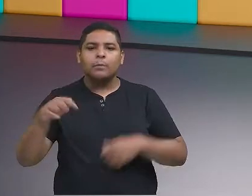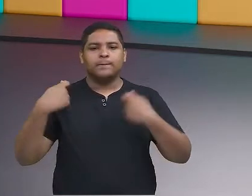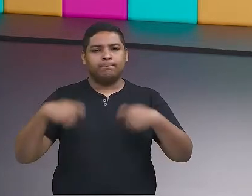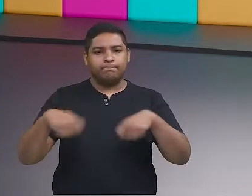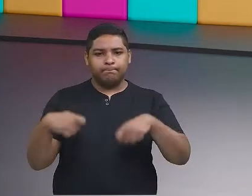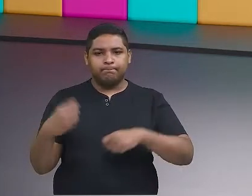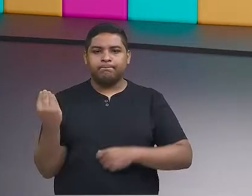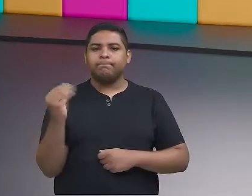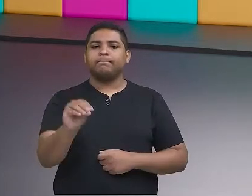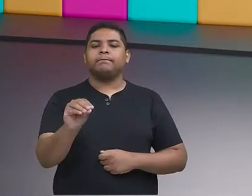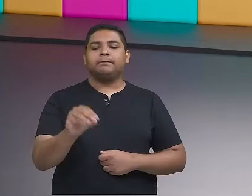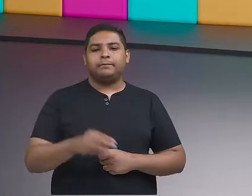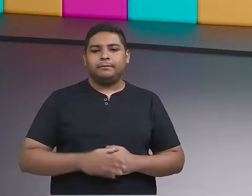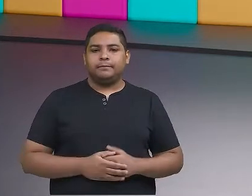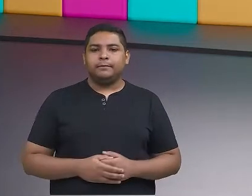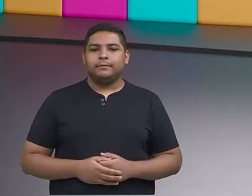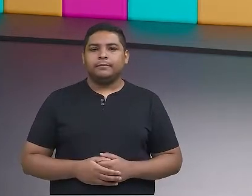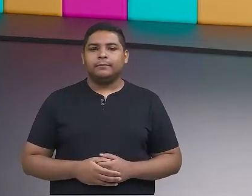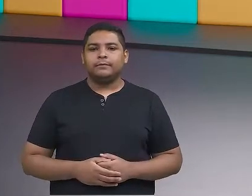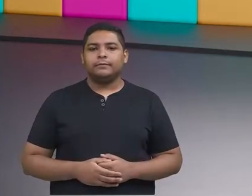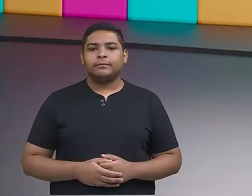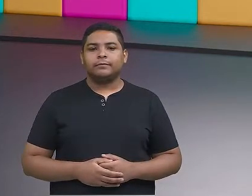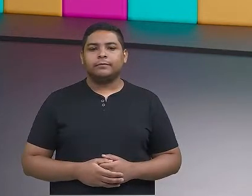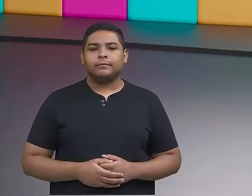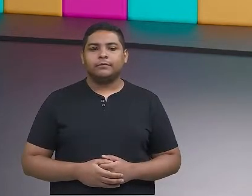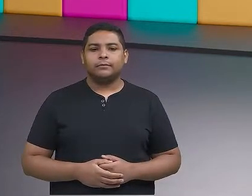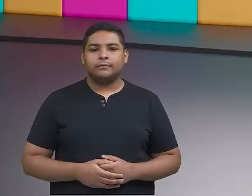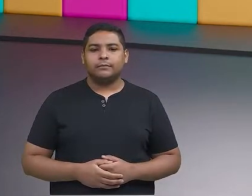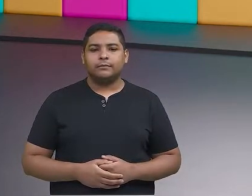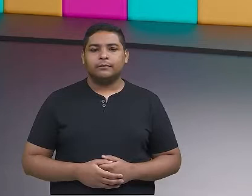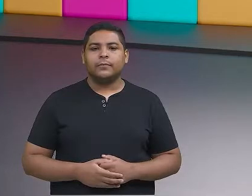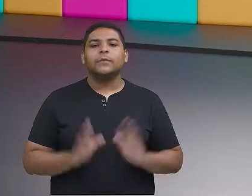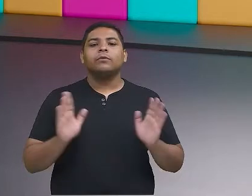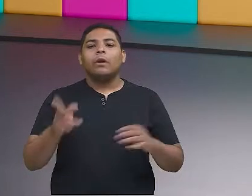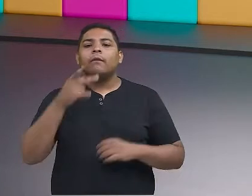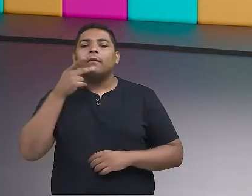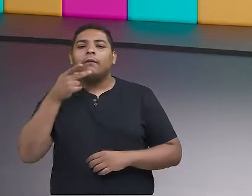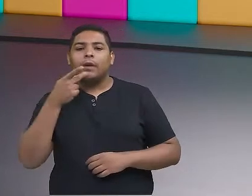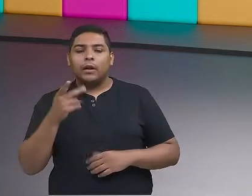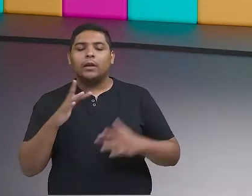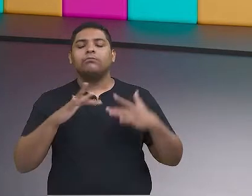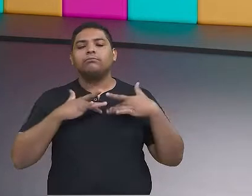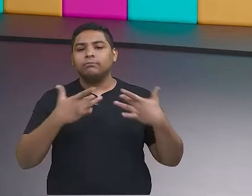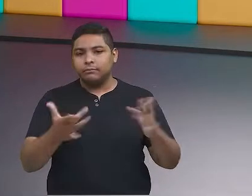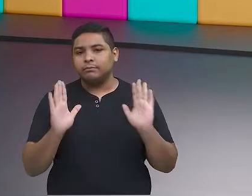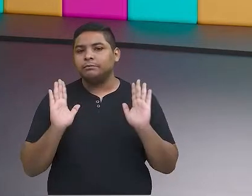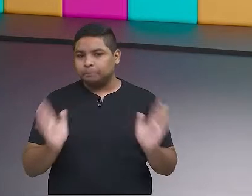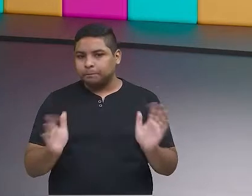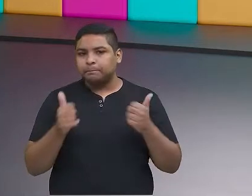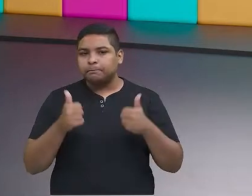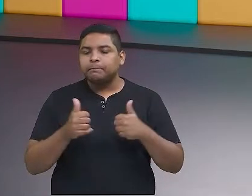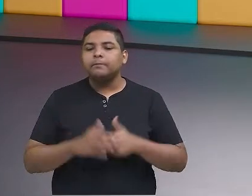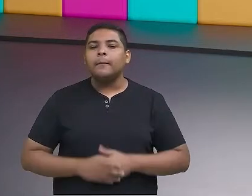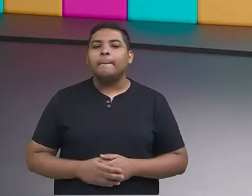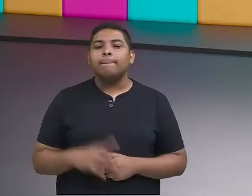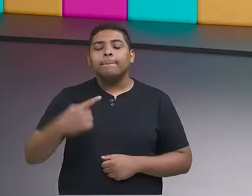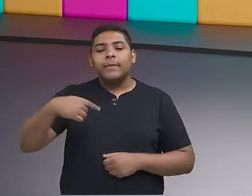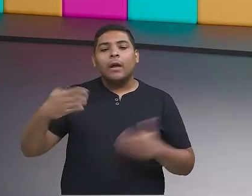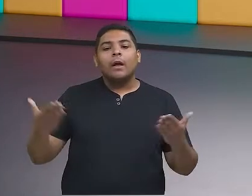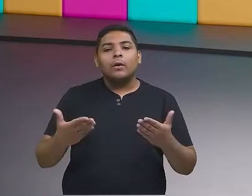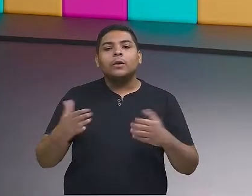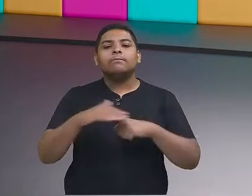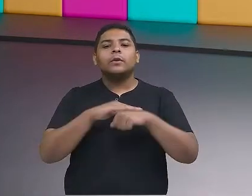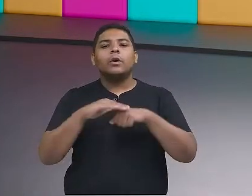lá. Quais são? Eu falei sobre amabilidade. Agora, eu quero conversar com vocês